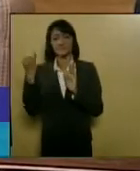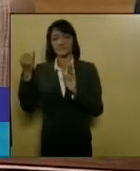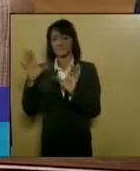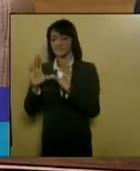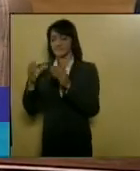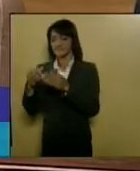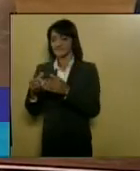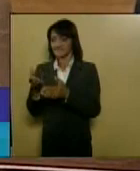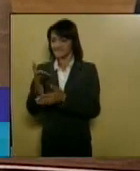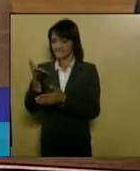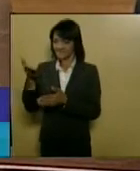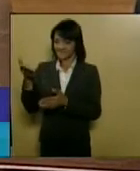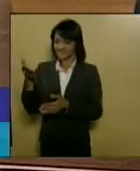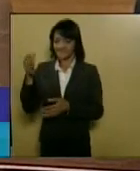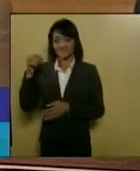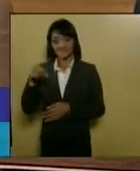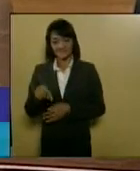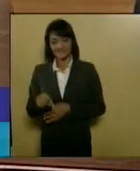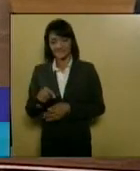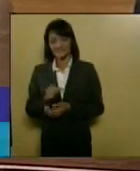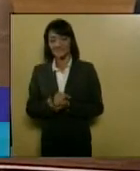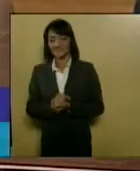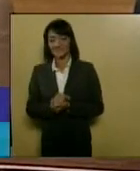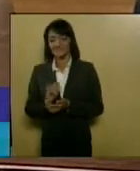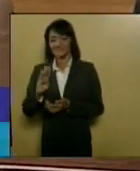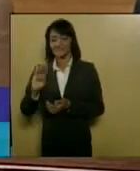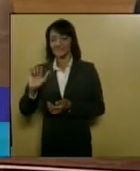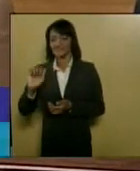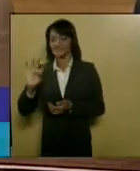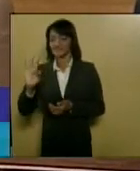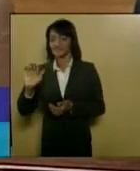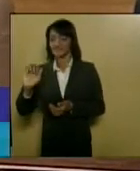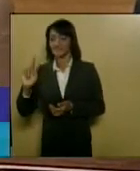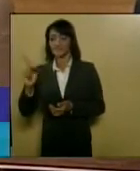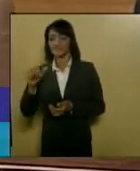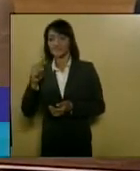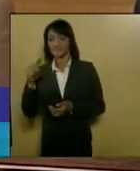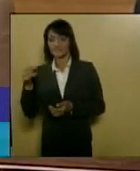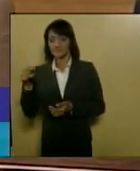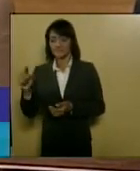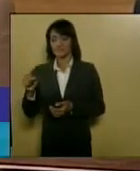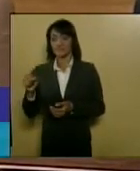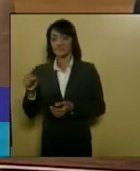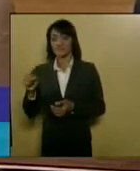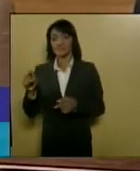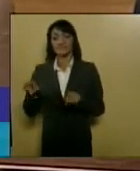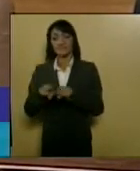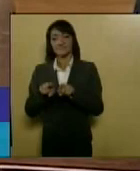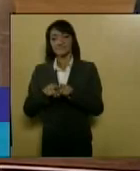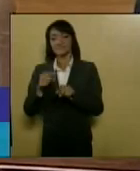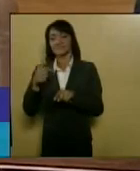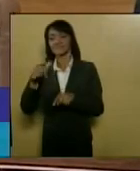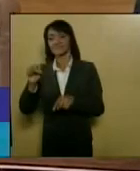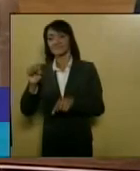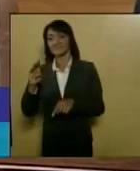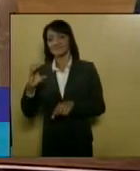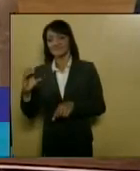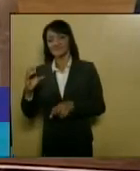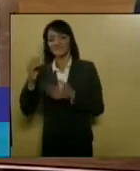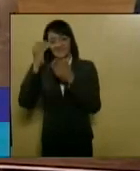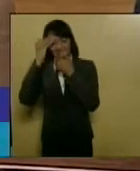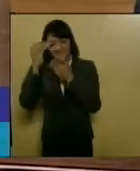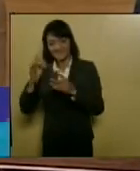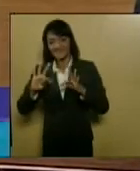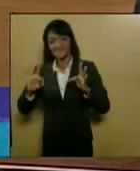batalhão, mas também que ia muito além na representação do Exército Brasileiro. Então, muito obrigado